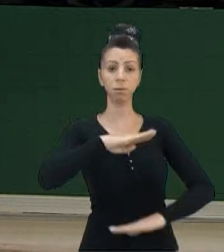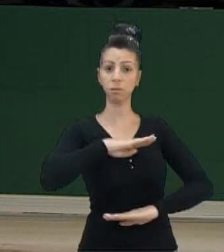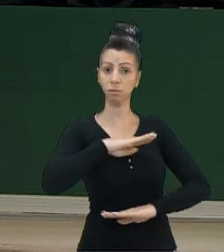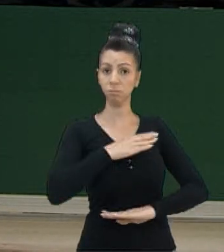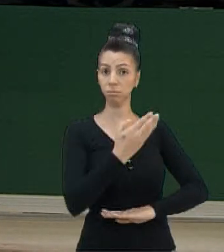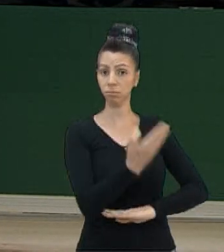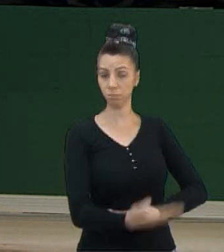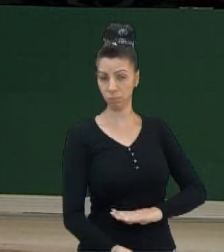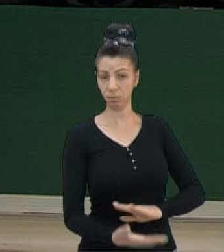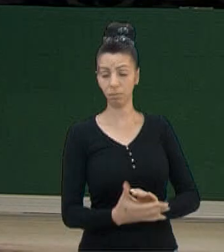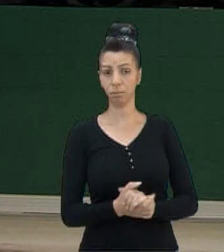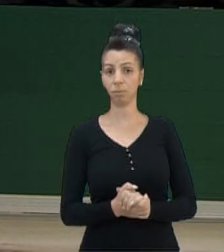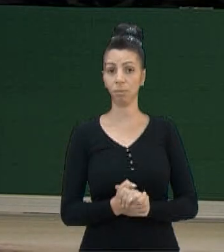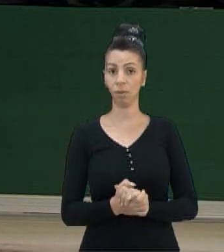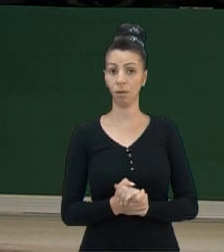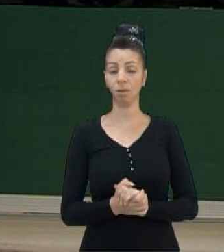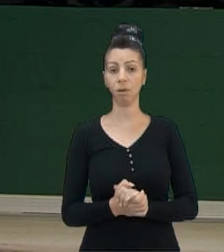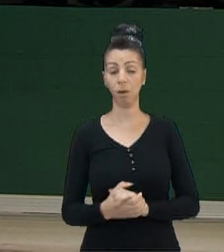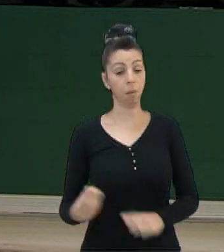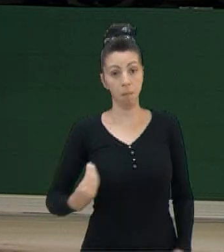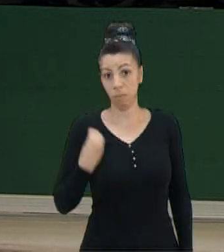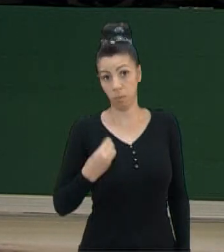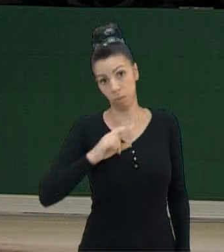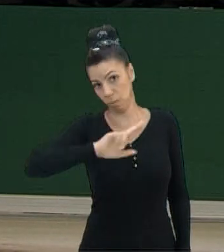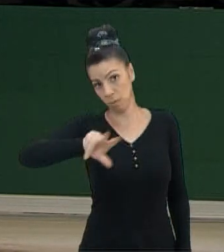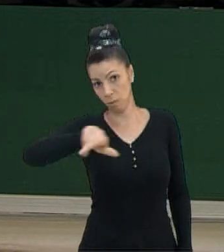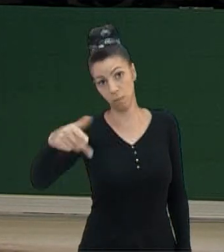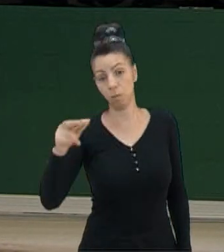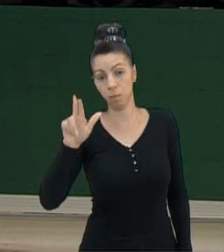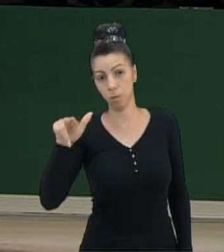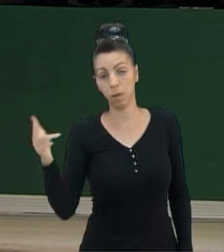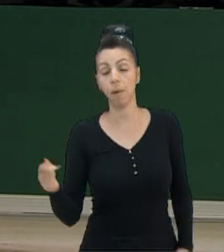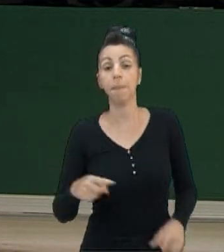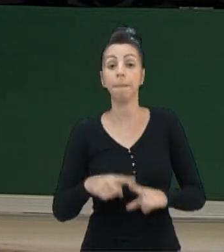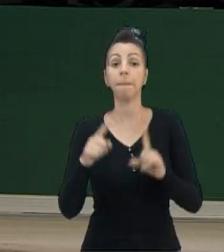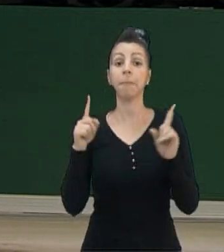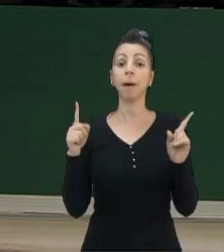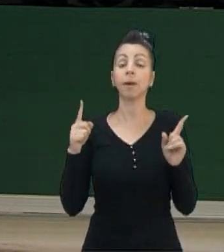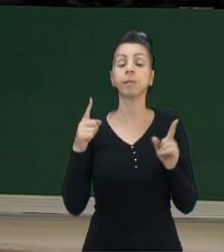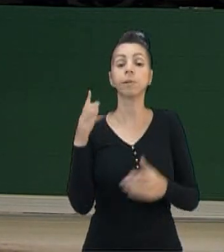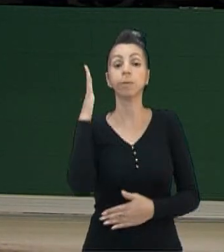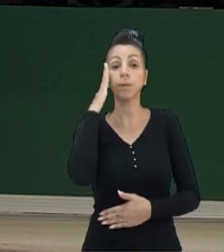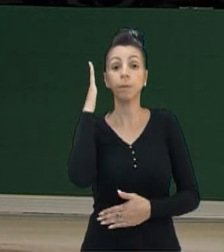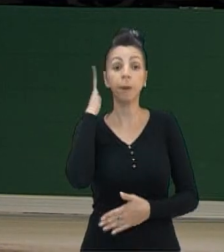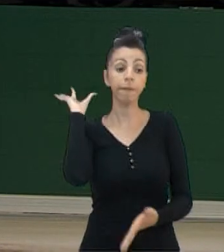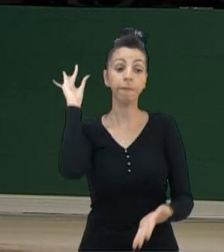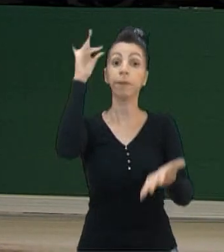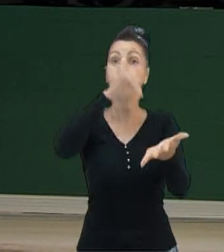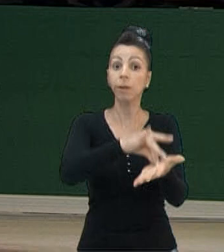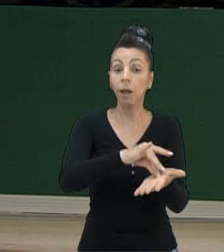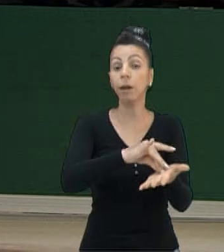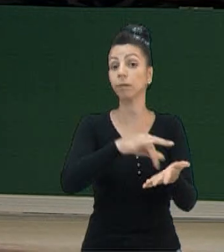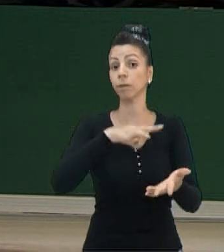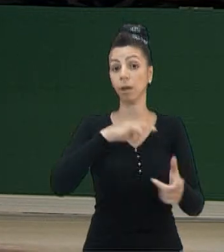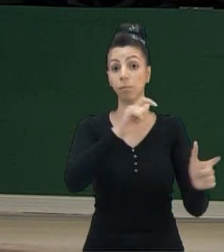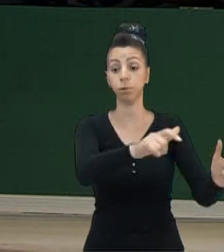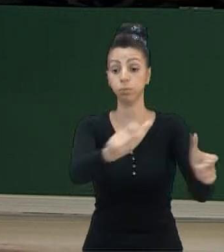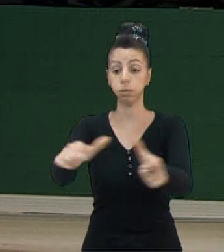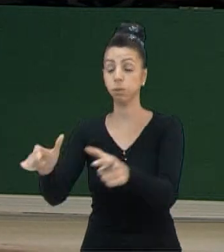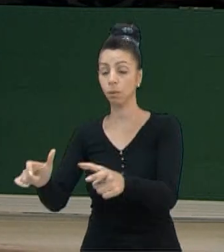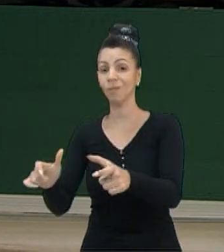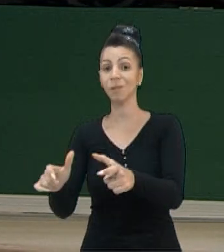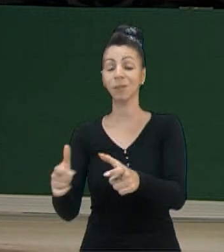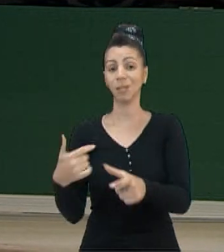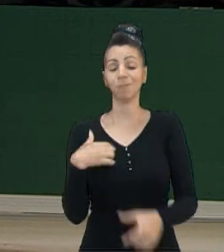Eu não presenciei uma cena assim, né? Tão forte, ainda mais sabendo que é verdadeira em muitos lugares, né? Então, eu me